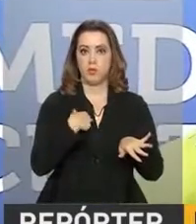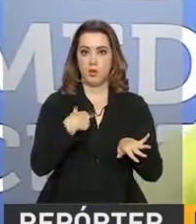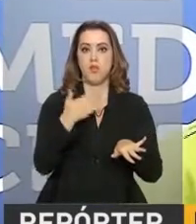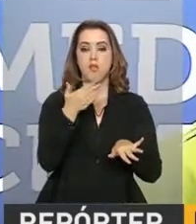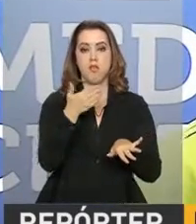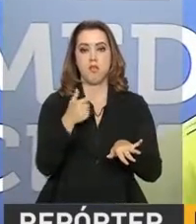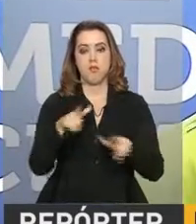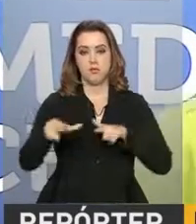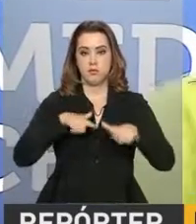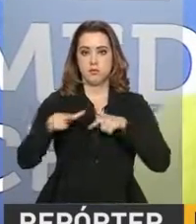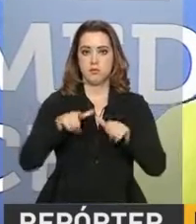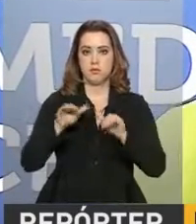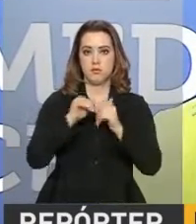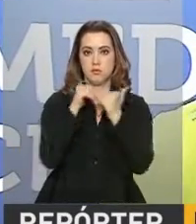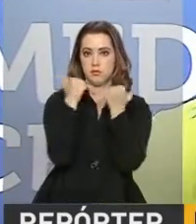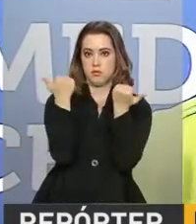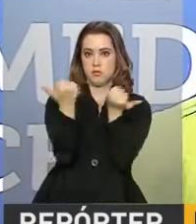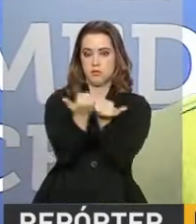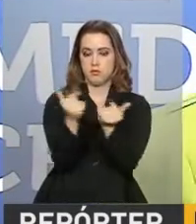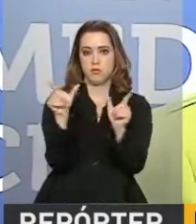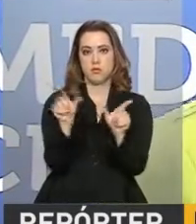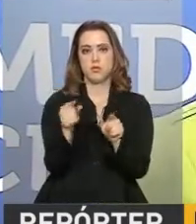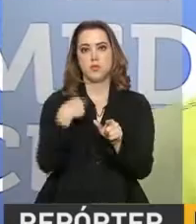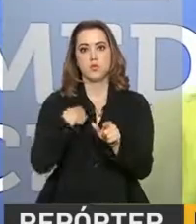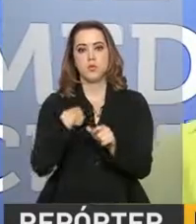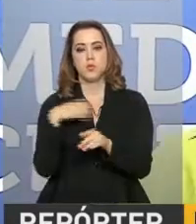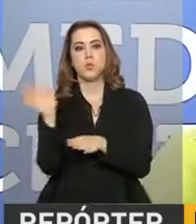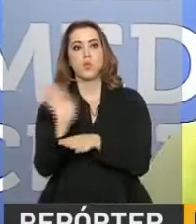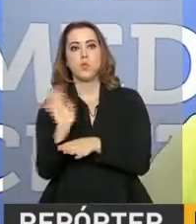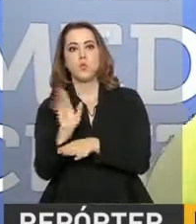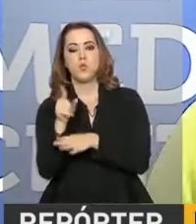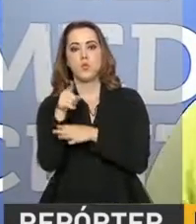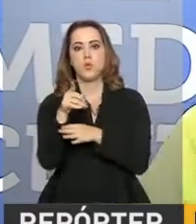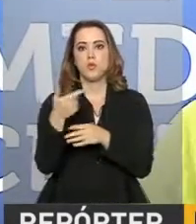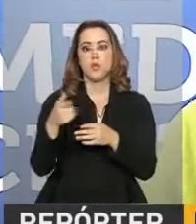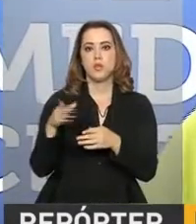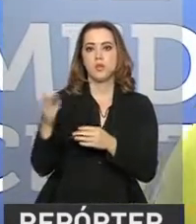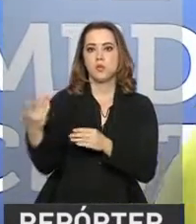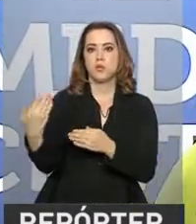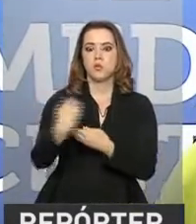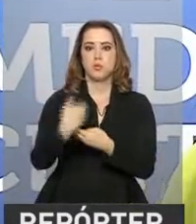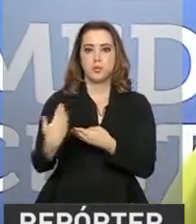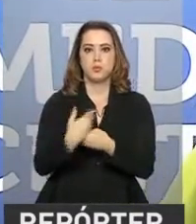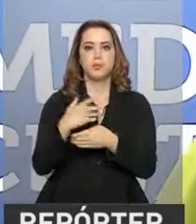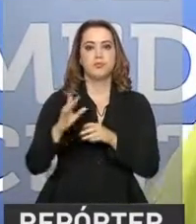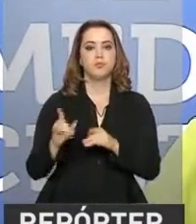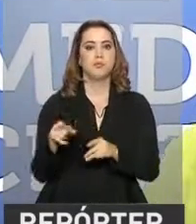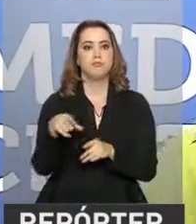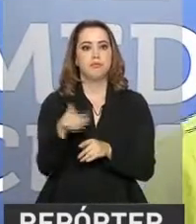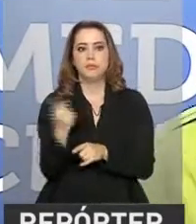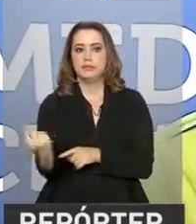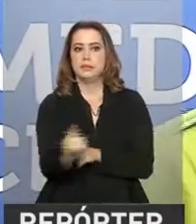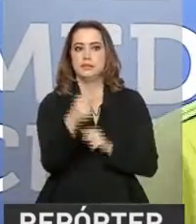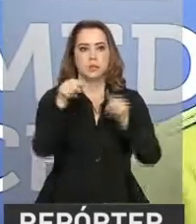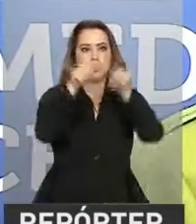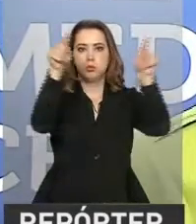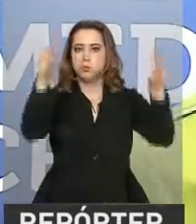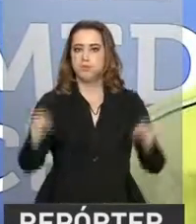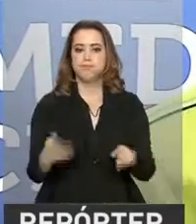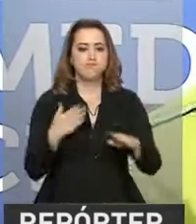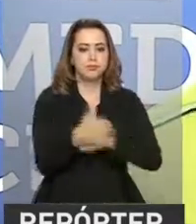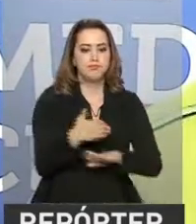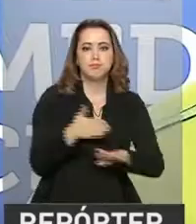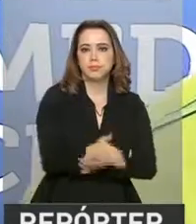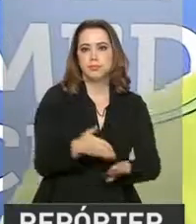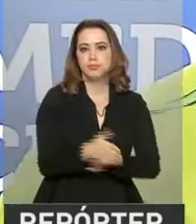e meu trabalho é ser coordenador de portão. Então você imagina a loucura de ter receber muita gente num portão só e a gente tem que administrar isso,